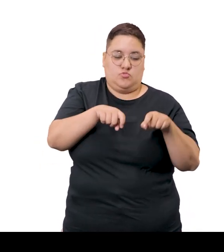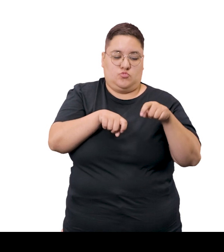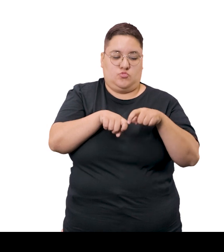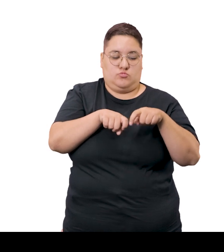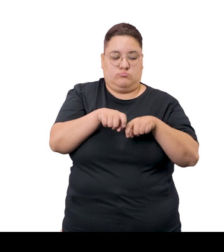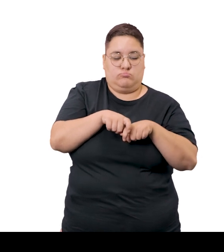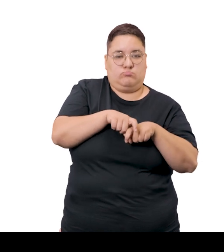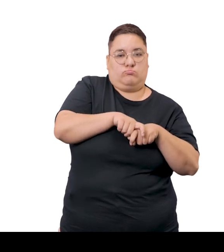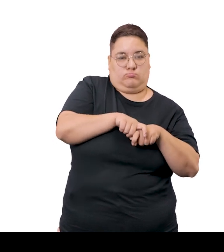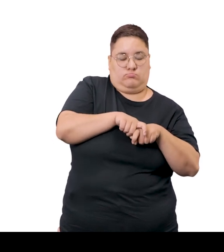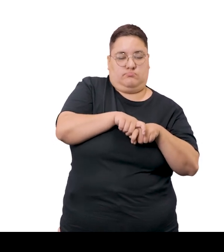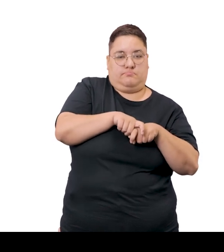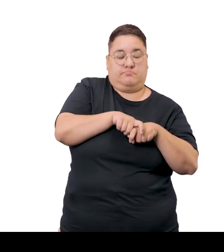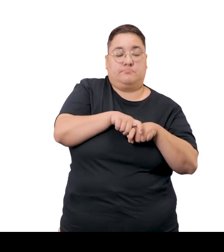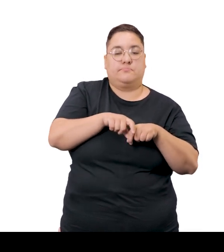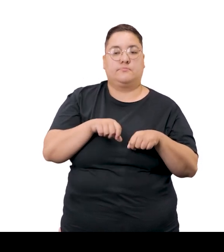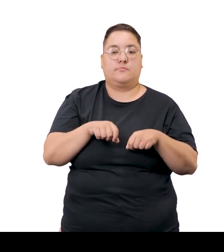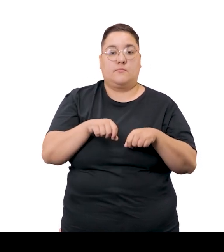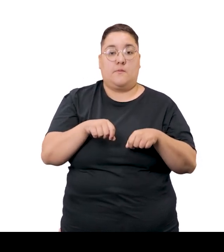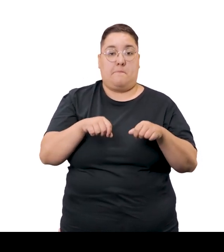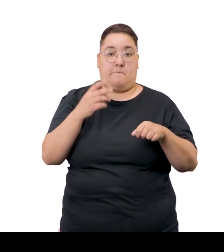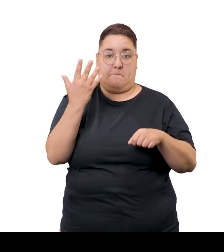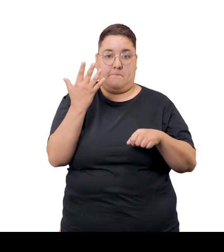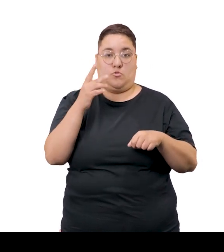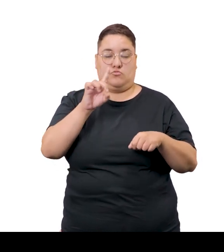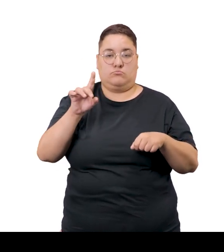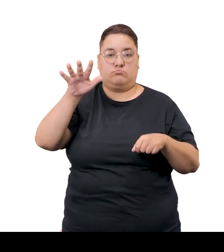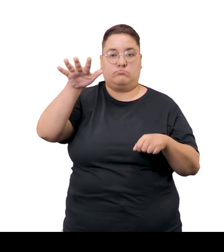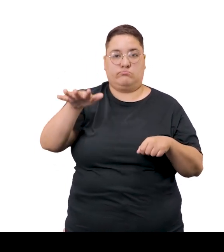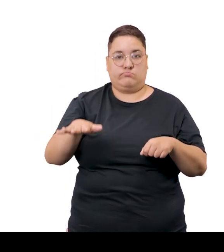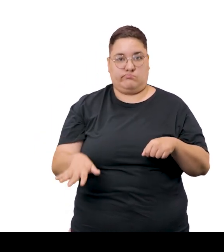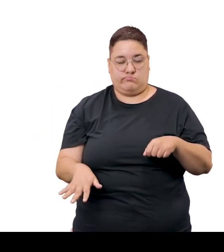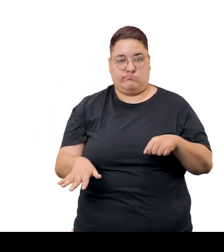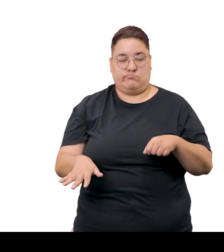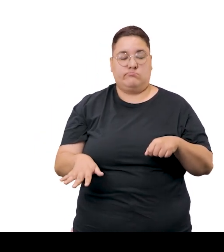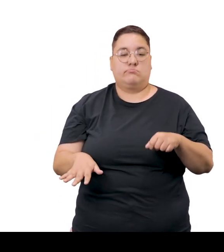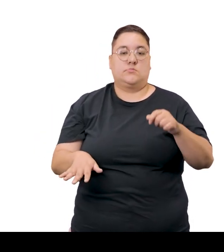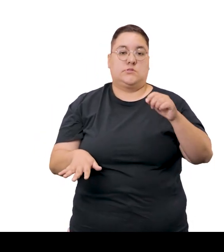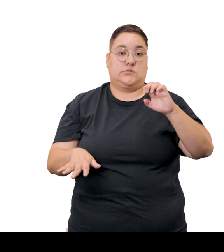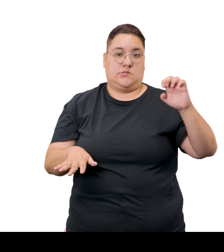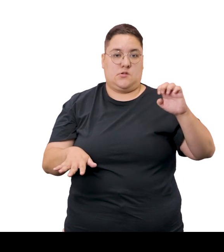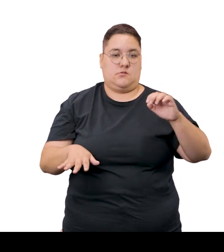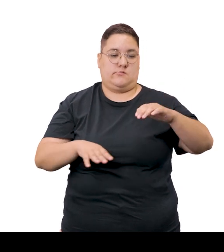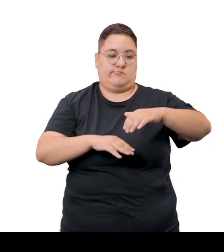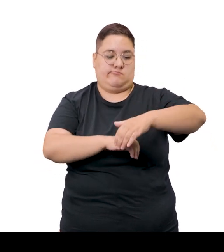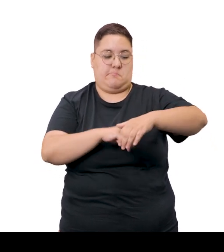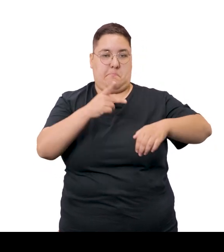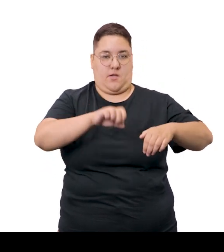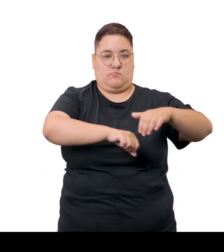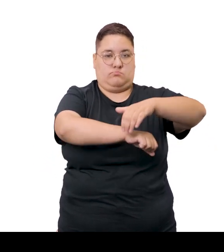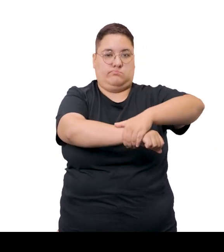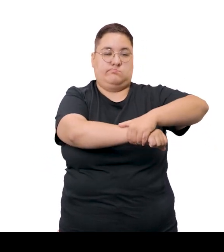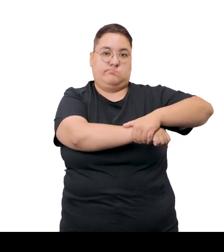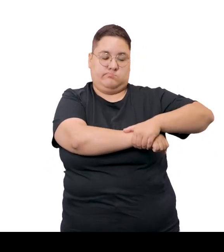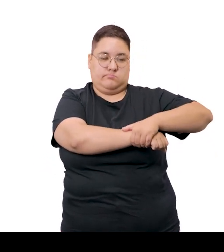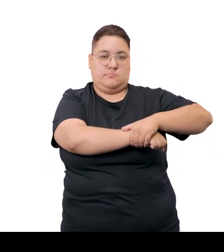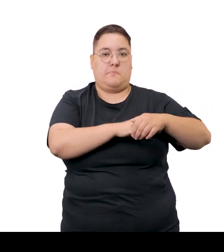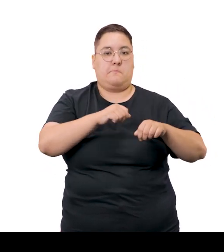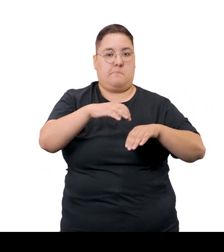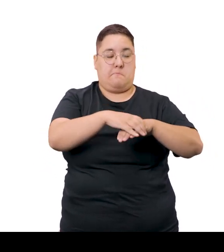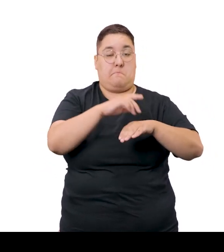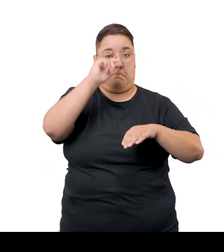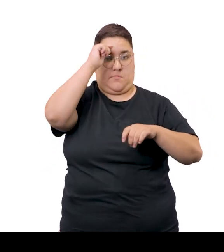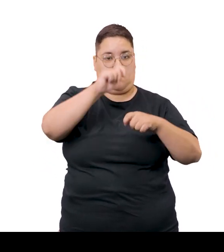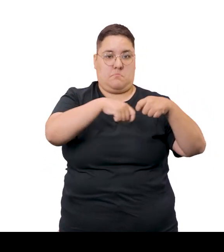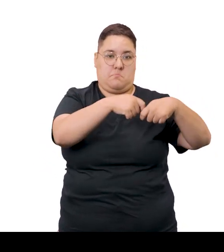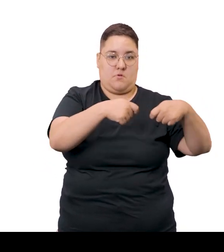com o joelho para fora. Mão direita apoiada na coxa e a esquerda segurando a canela. Sapatos